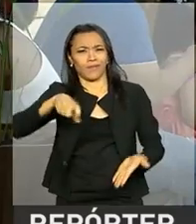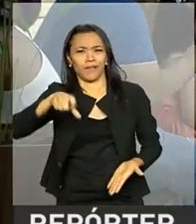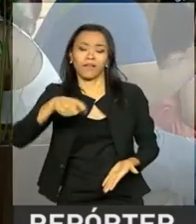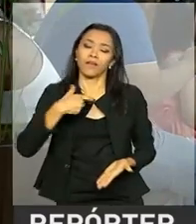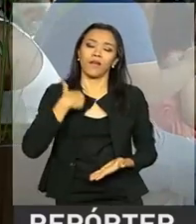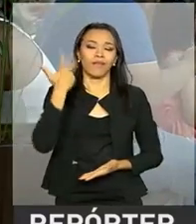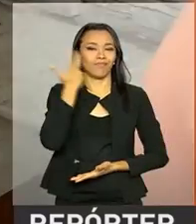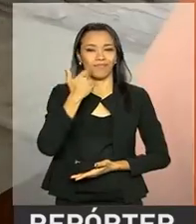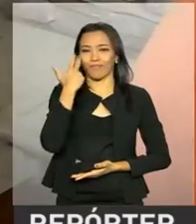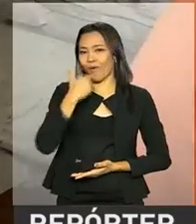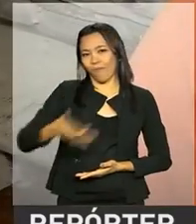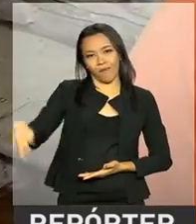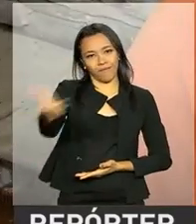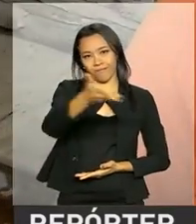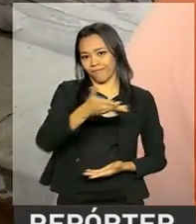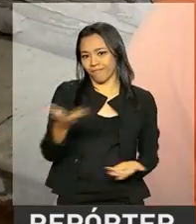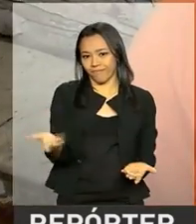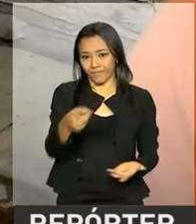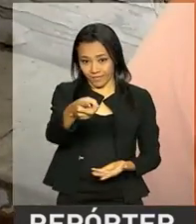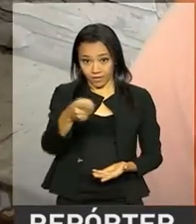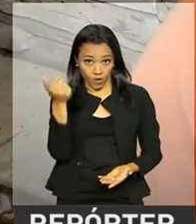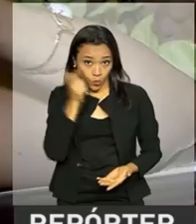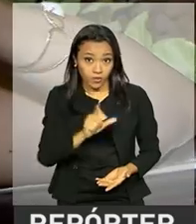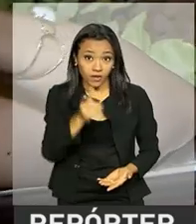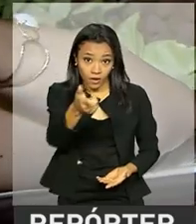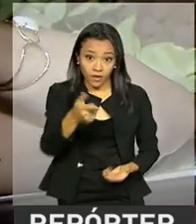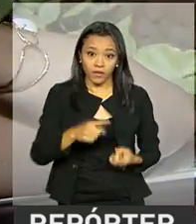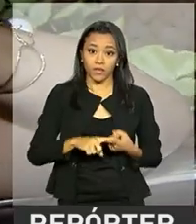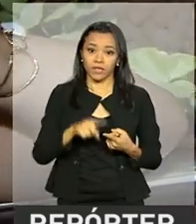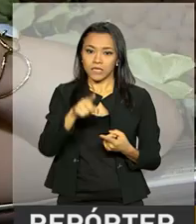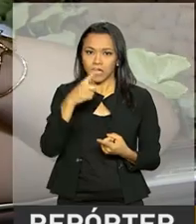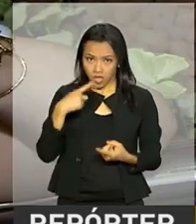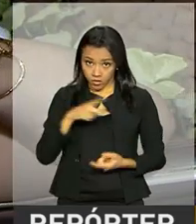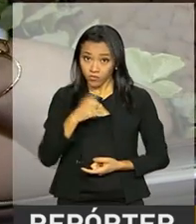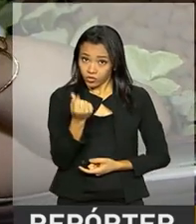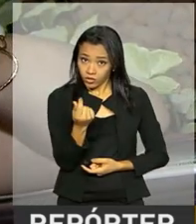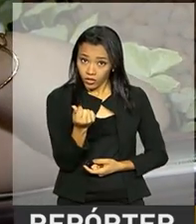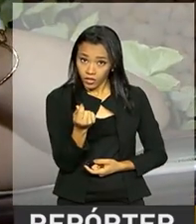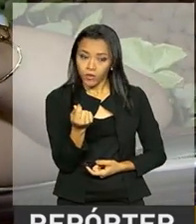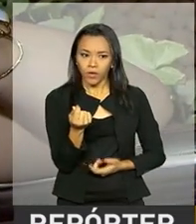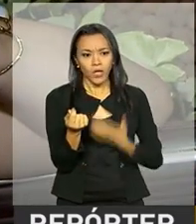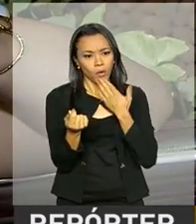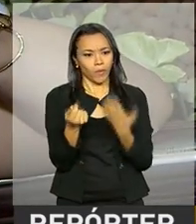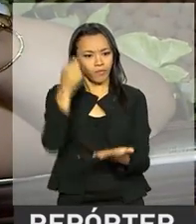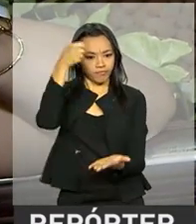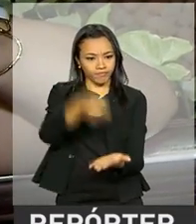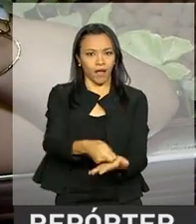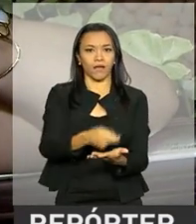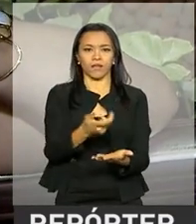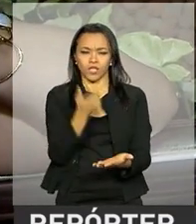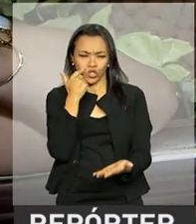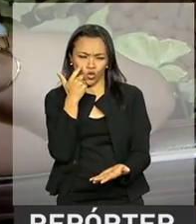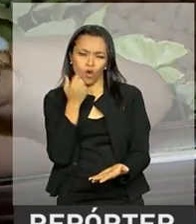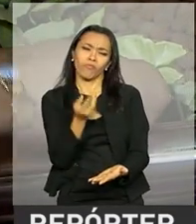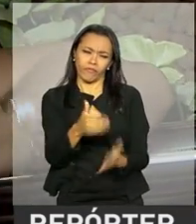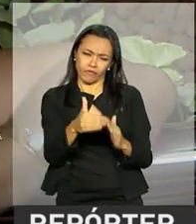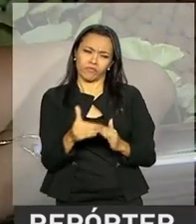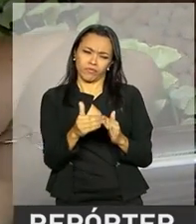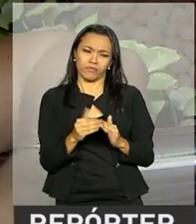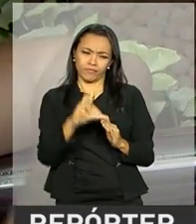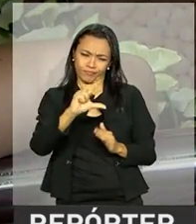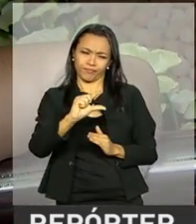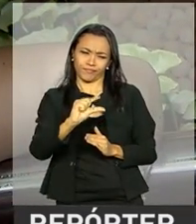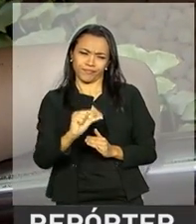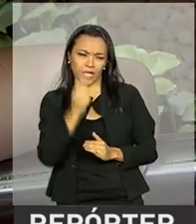entre os brasileiros que aí você ganha muito mais se eu tenho dinheiro eu pago a vista dou uma choradinha para ver se sai